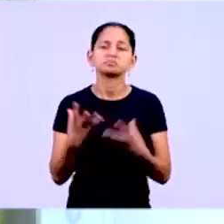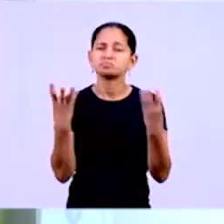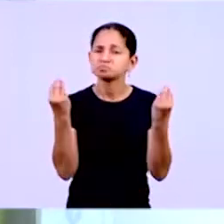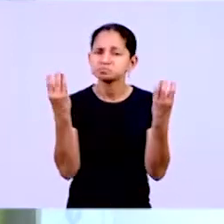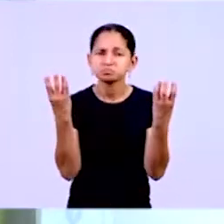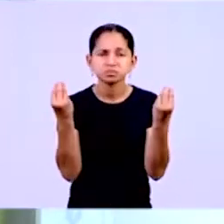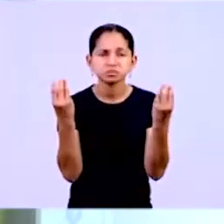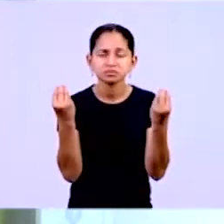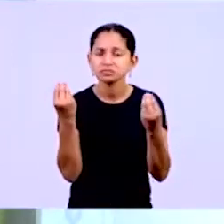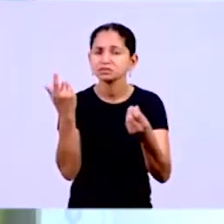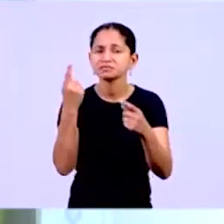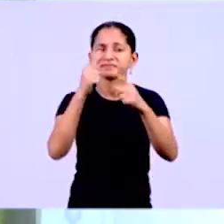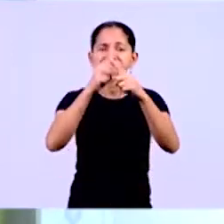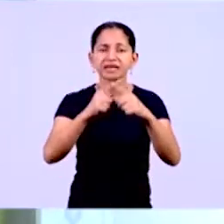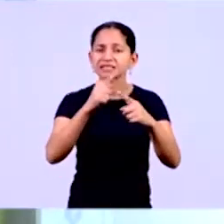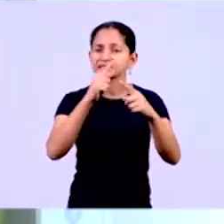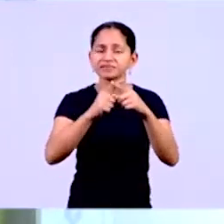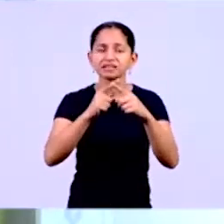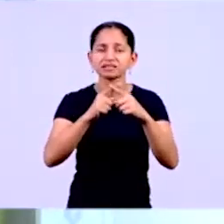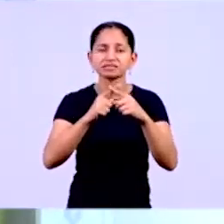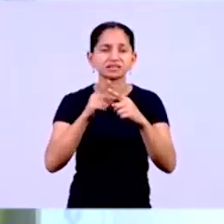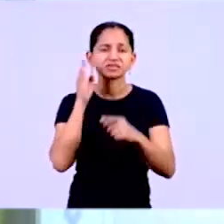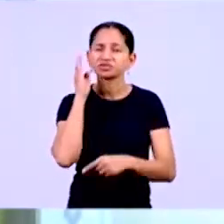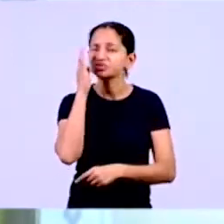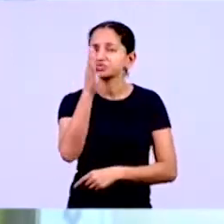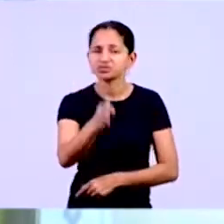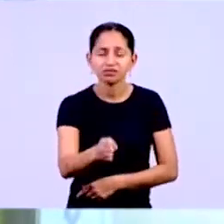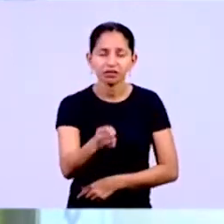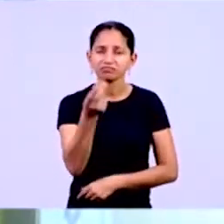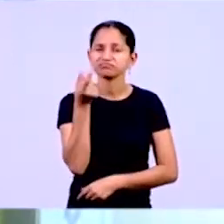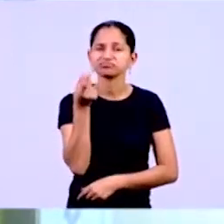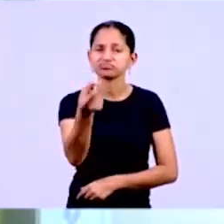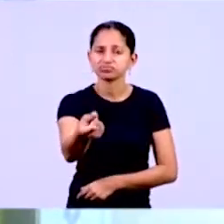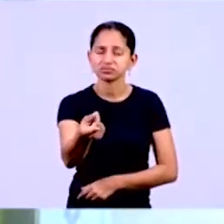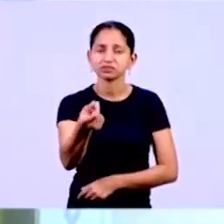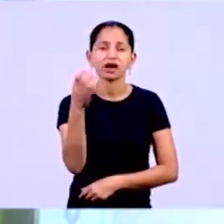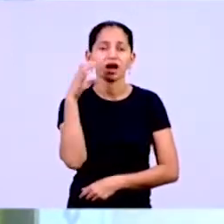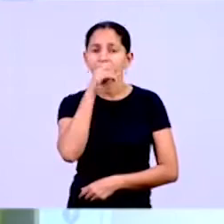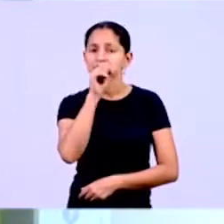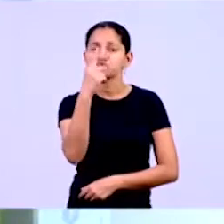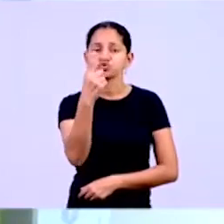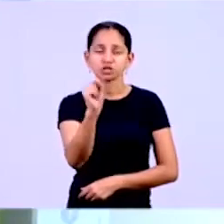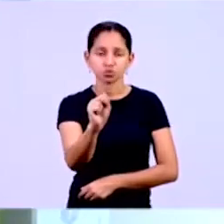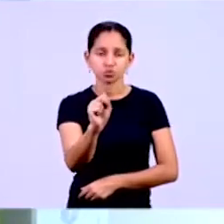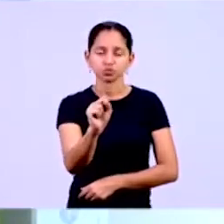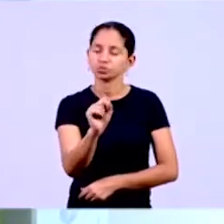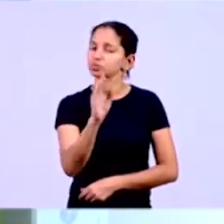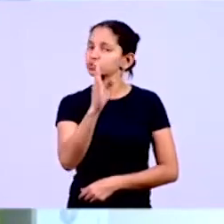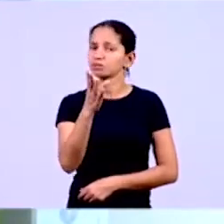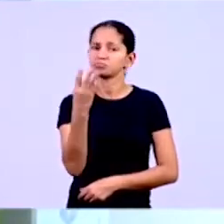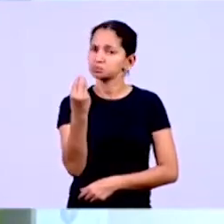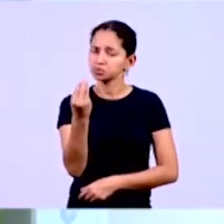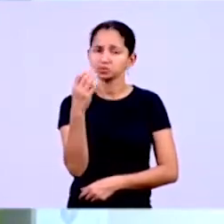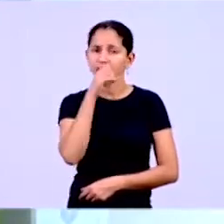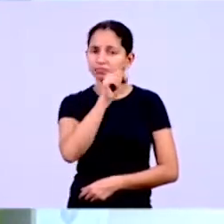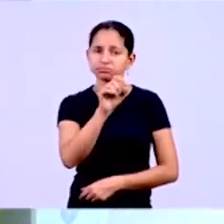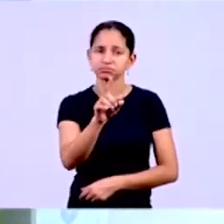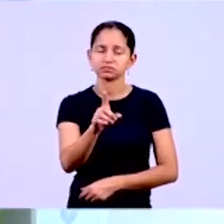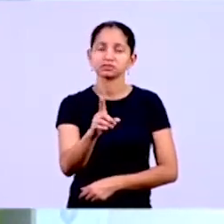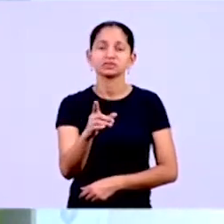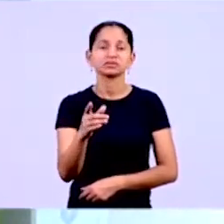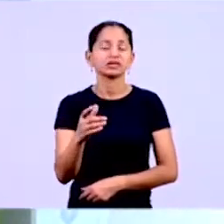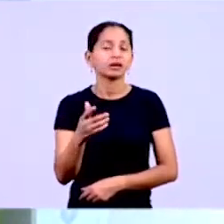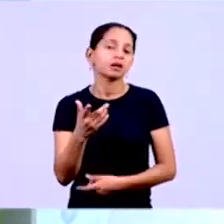milhões de bilhões de vezes um cálculo pode ser executado naquele processador em um único segundo. É muita coisa, gente. Esses computadores